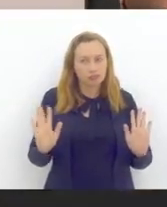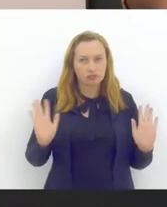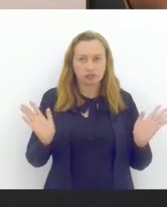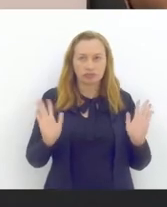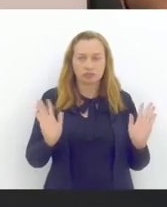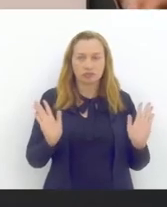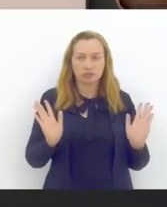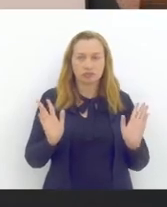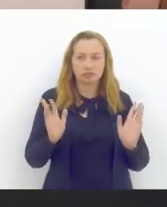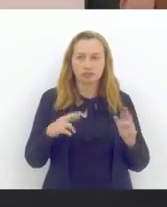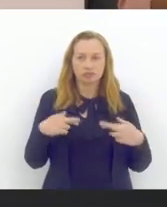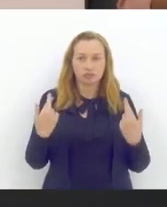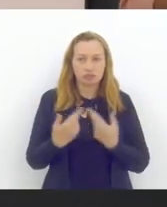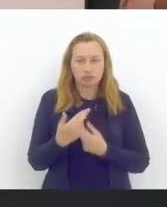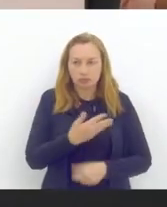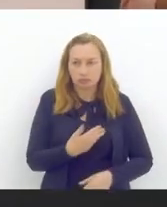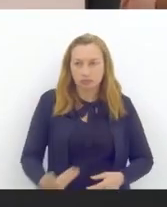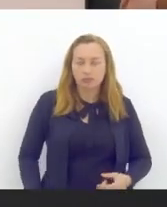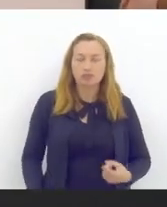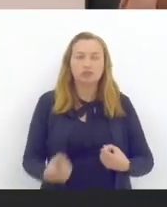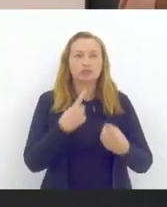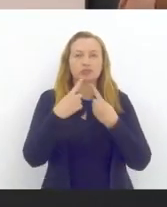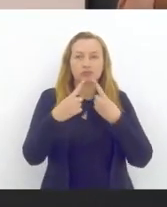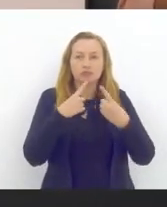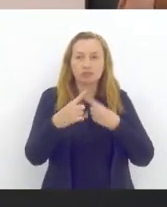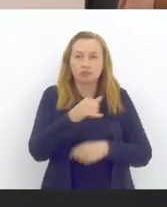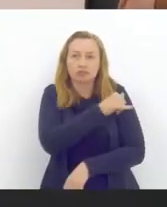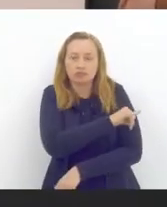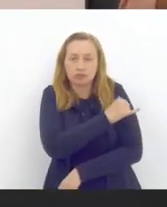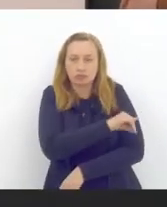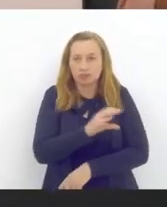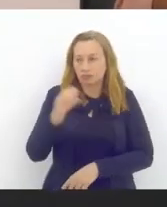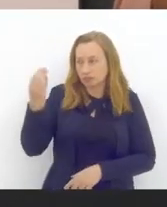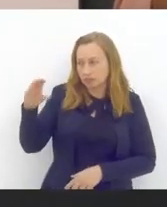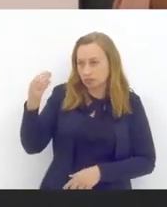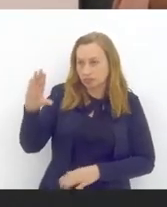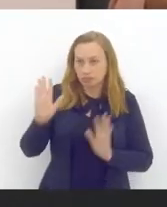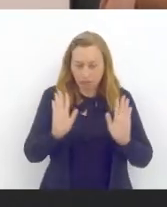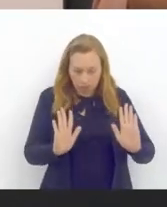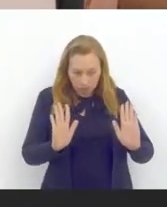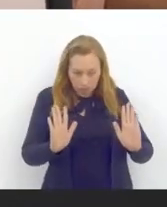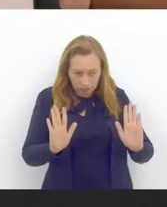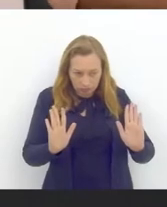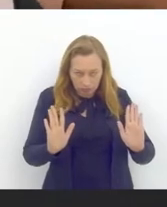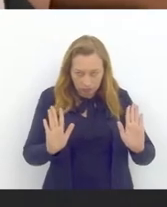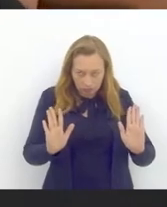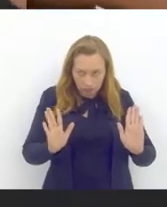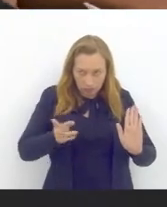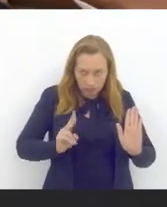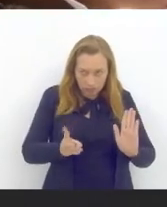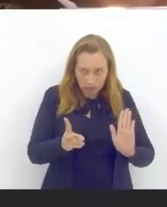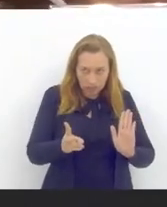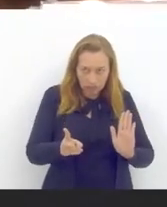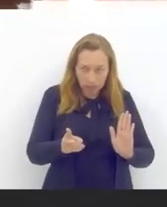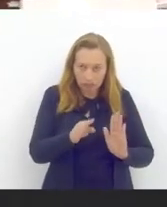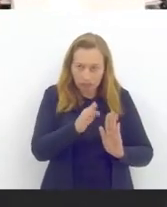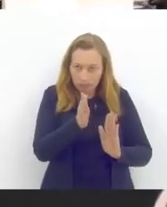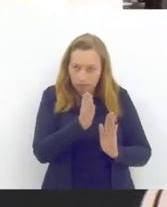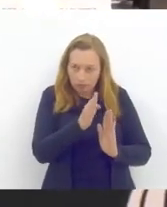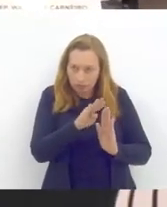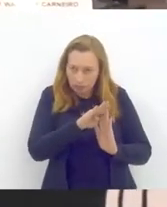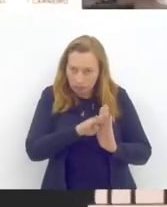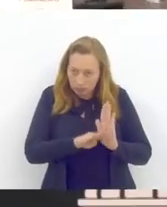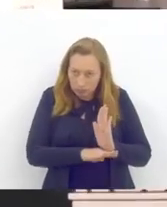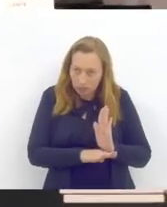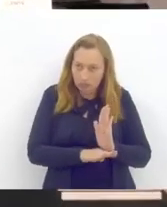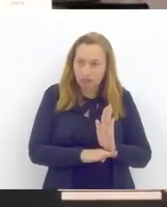é uma audiência pública, é um debate entre Rio e Niterói. Vamos aqui seguir a ordem. E esse tema é